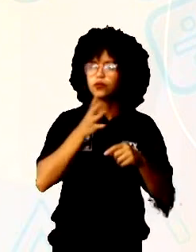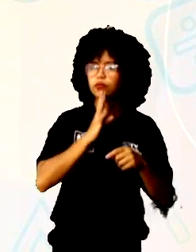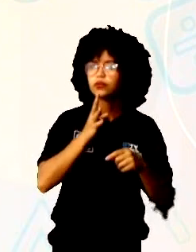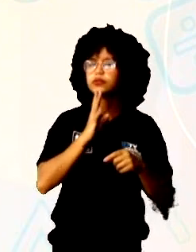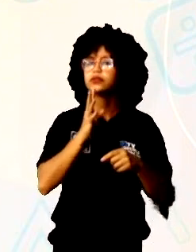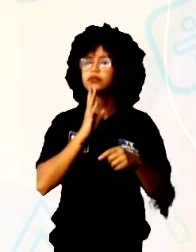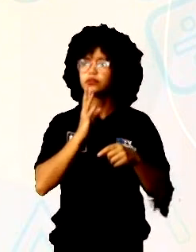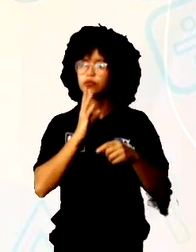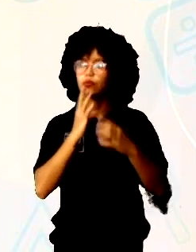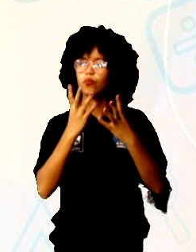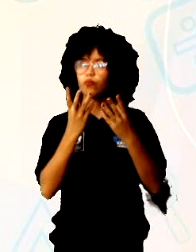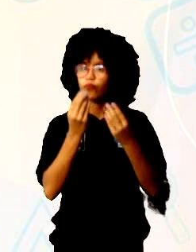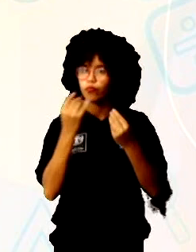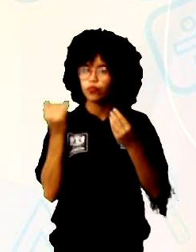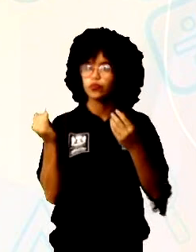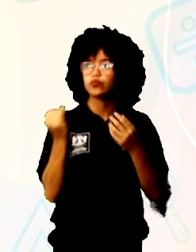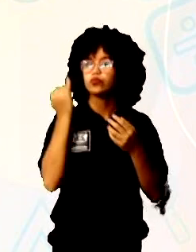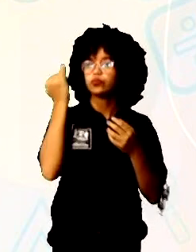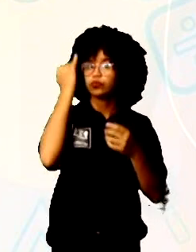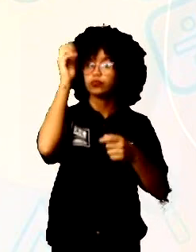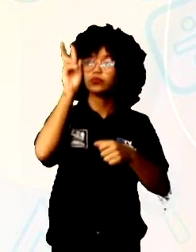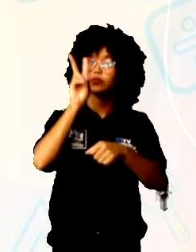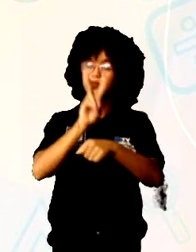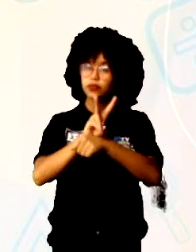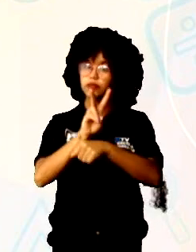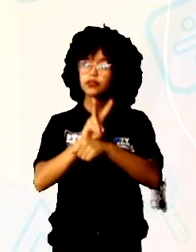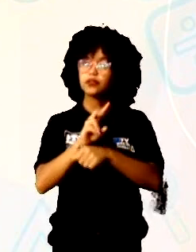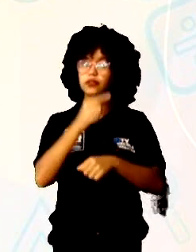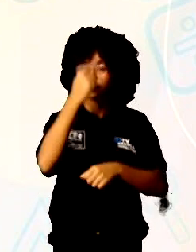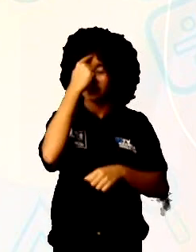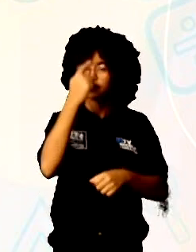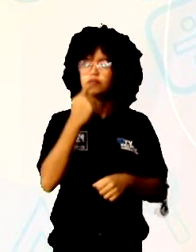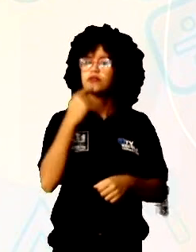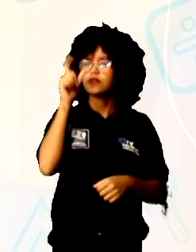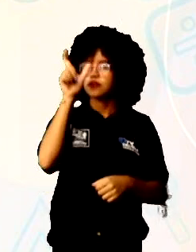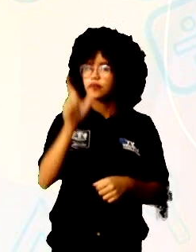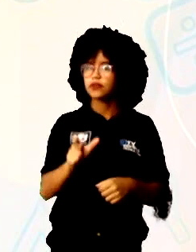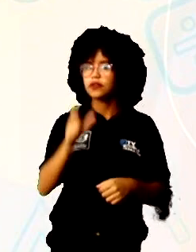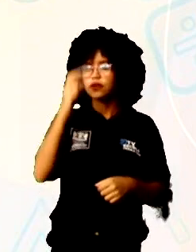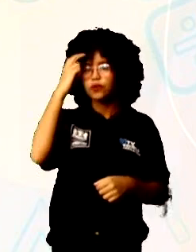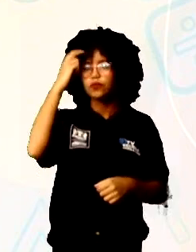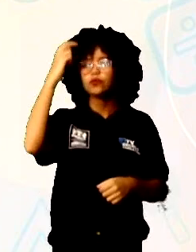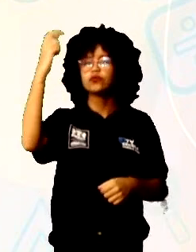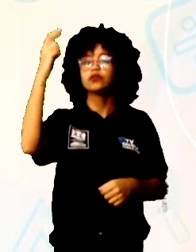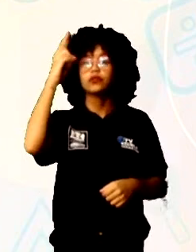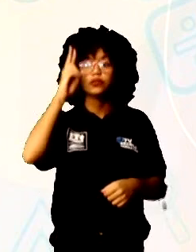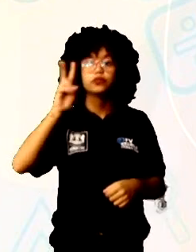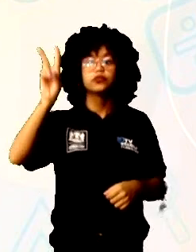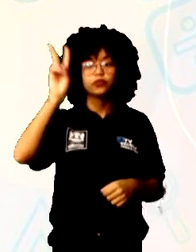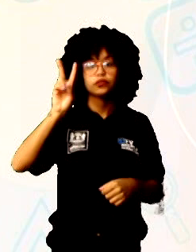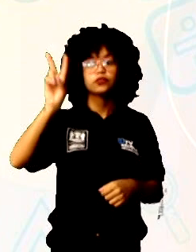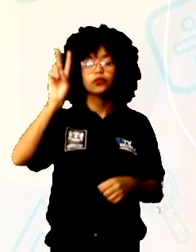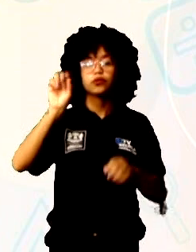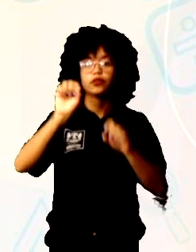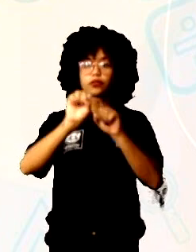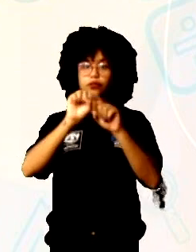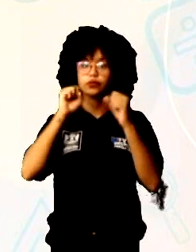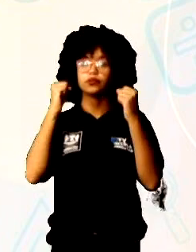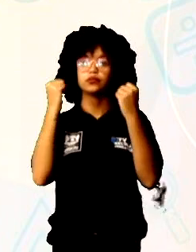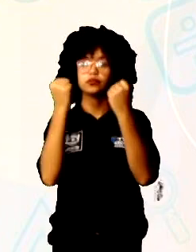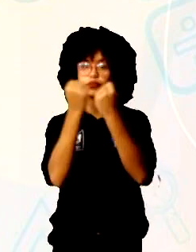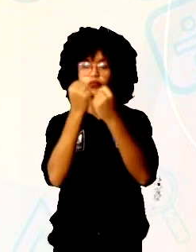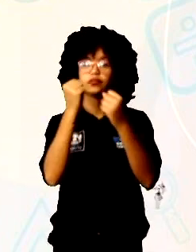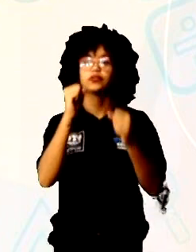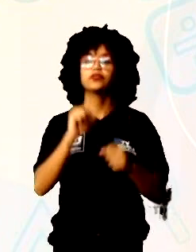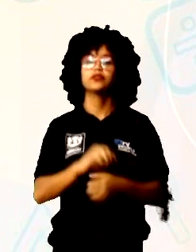importantes para preservar a identidade a cultura EA história tem uma sociedade EA